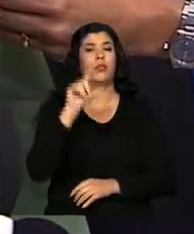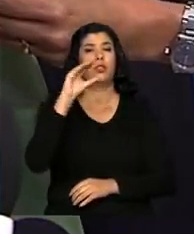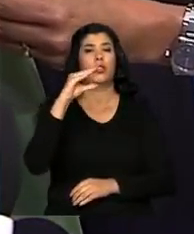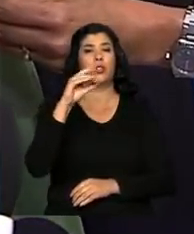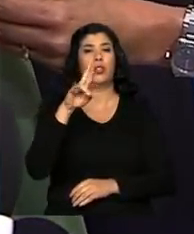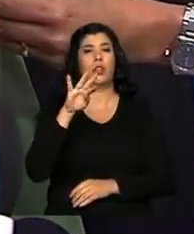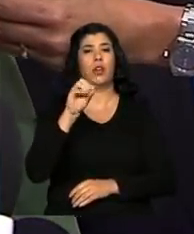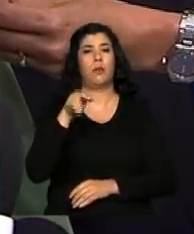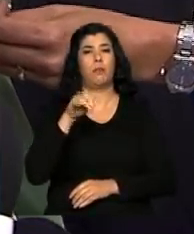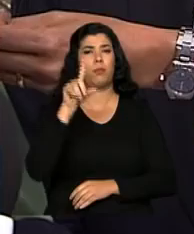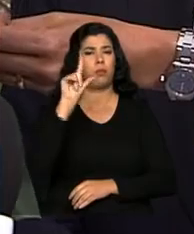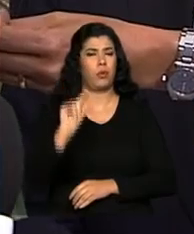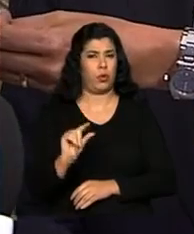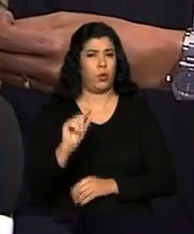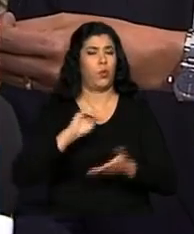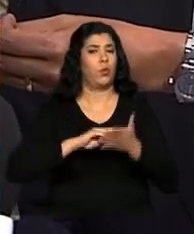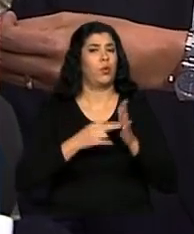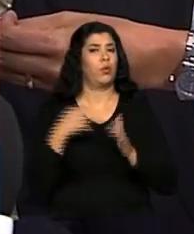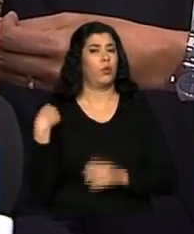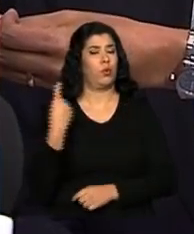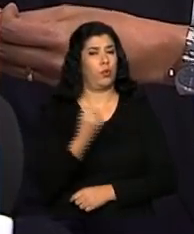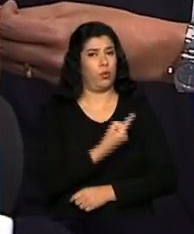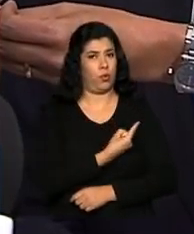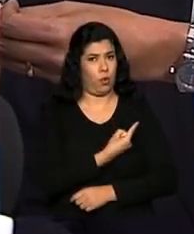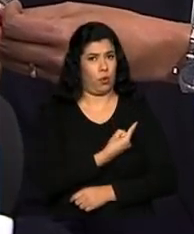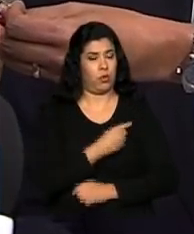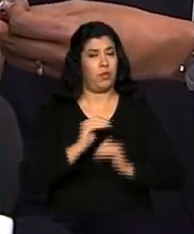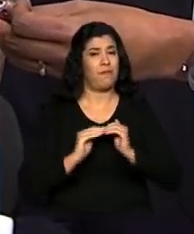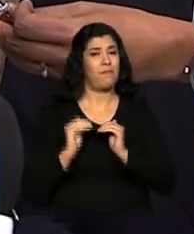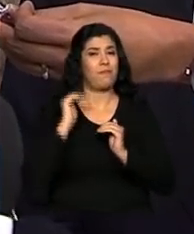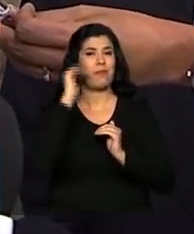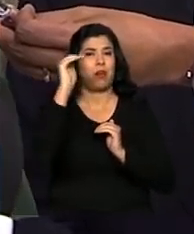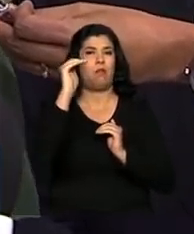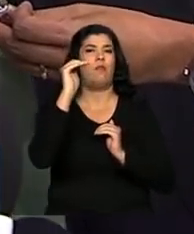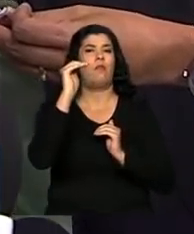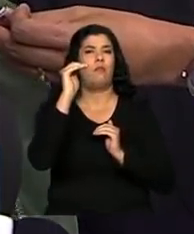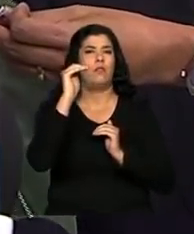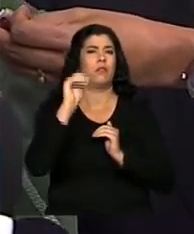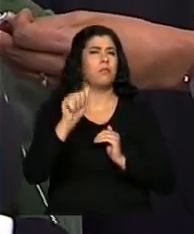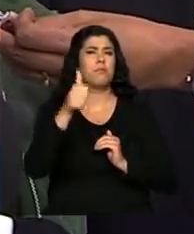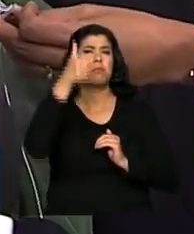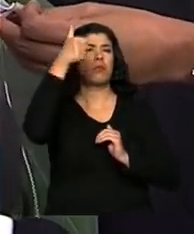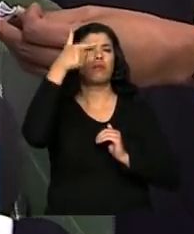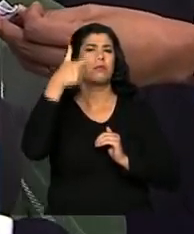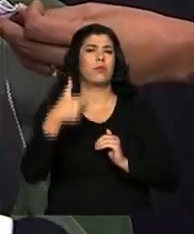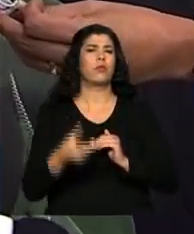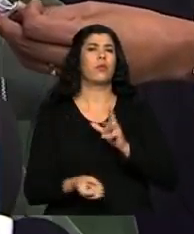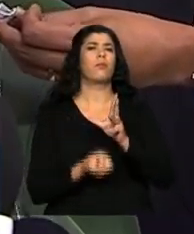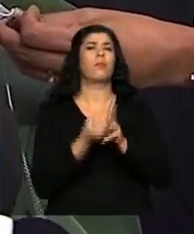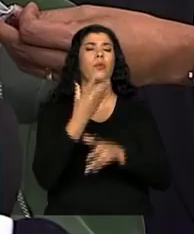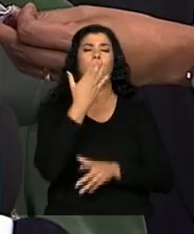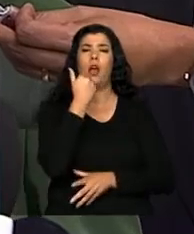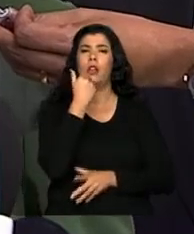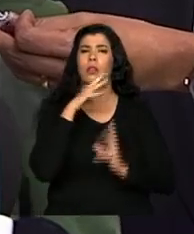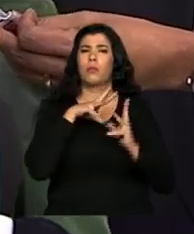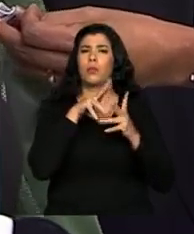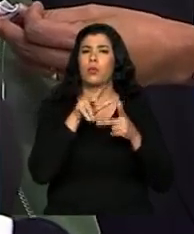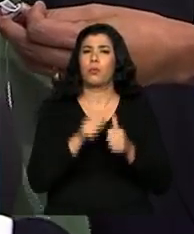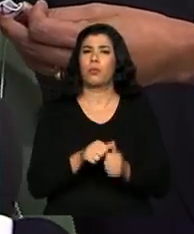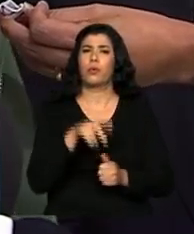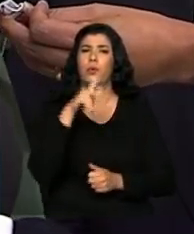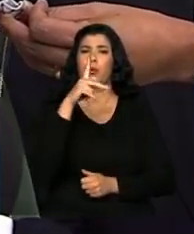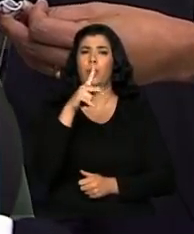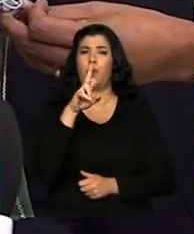nós, em sendo os maiores produtores ou um dos maiores produtores de alimentos e proteínas do